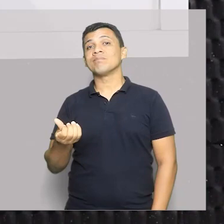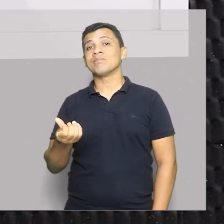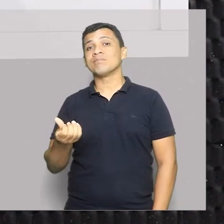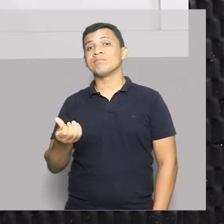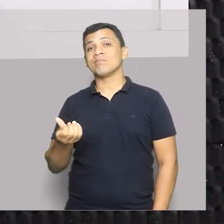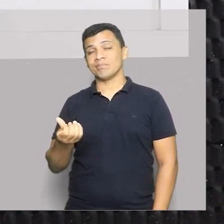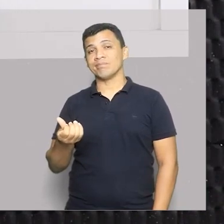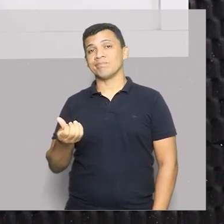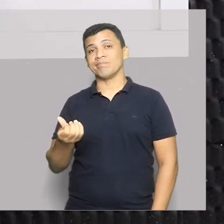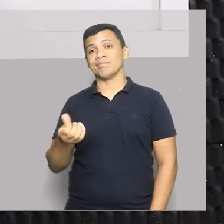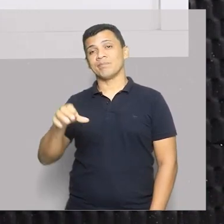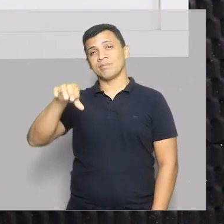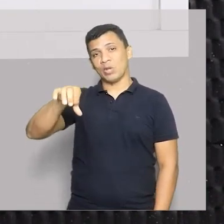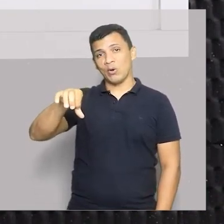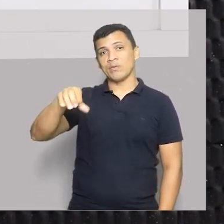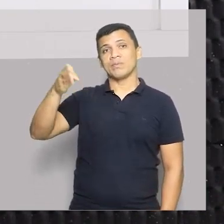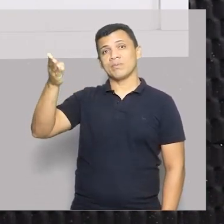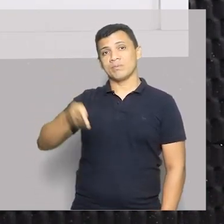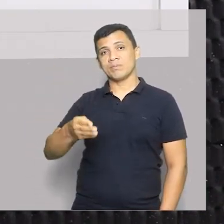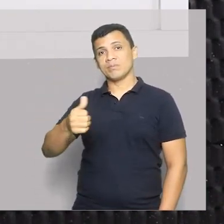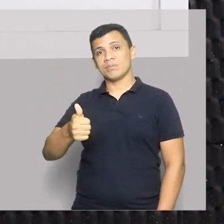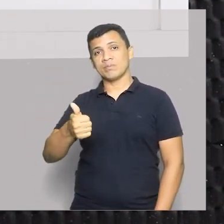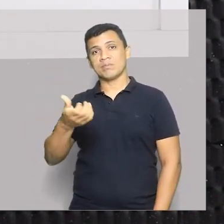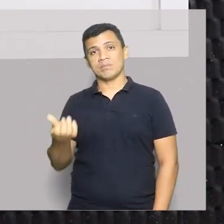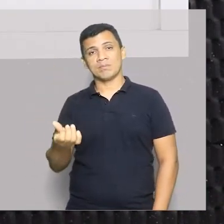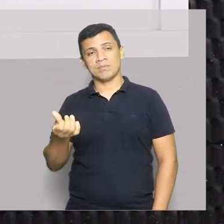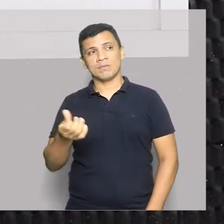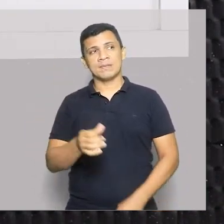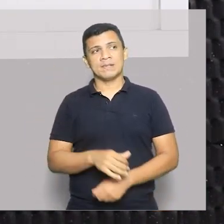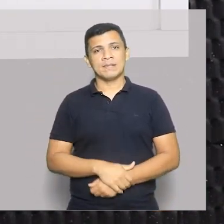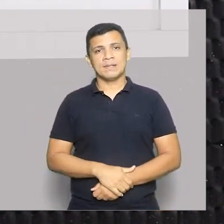é 9/16. Então, 100